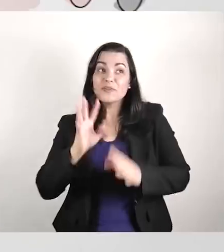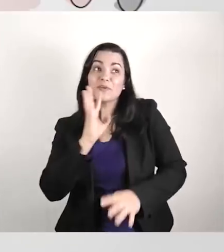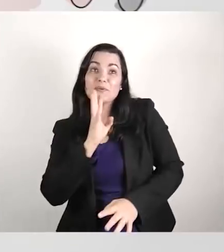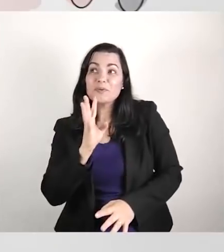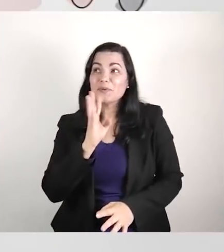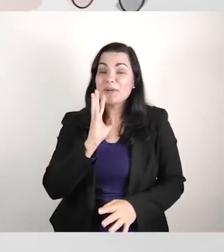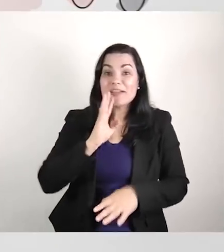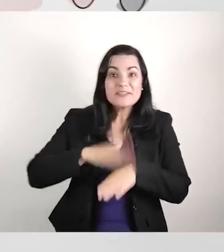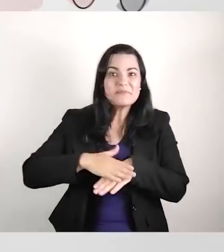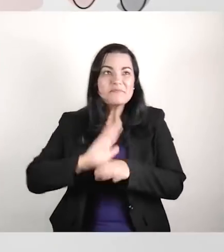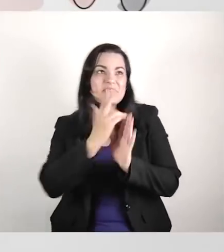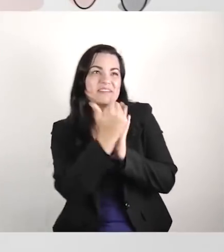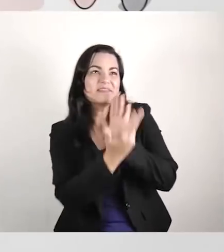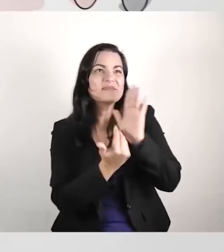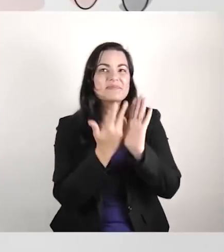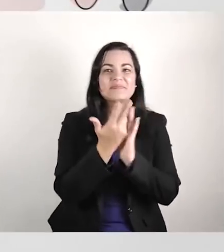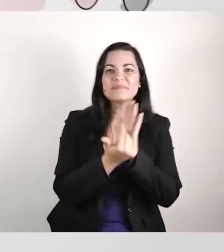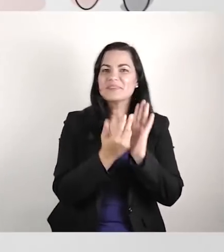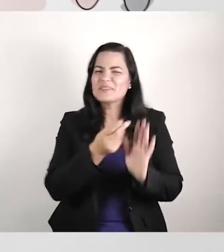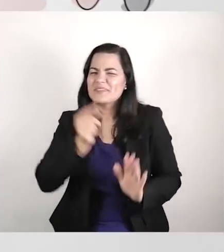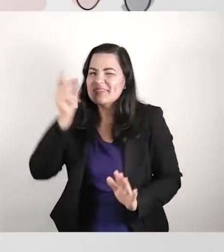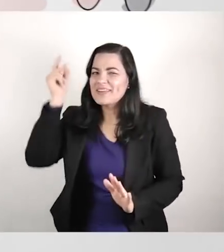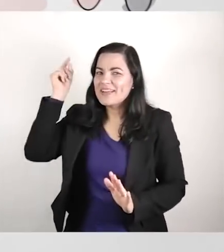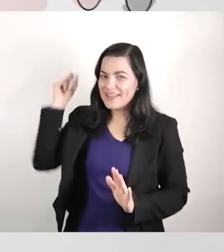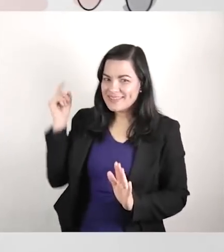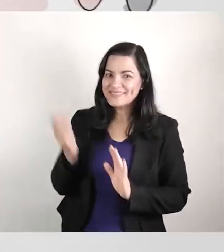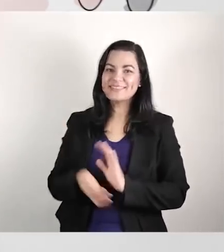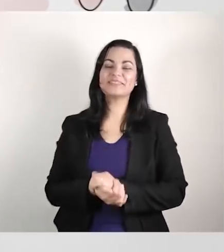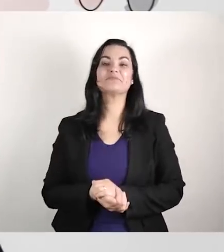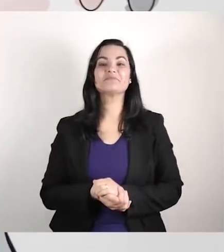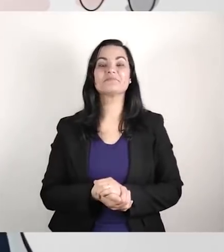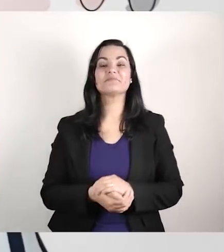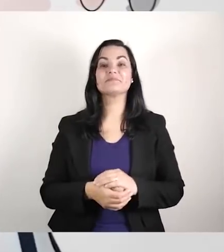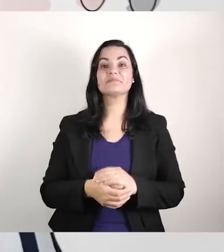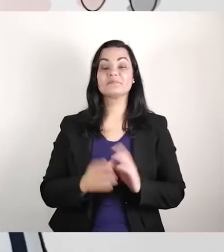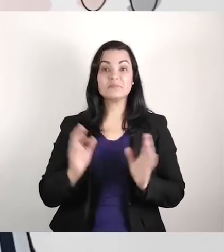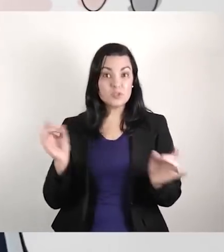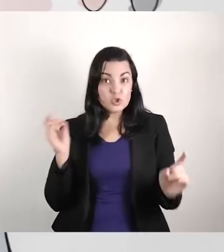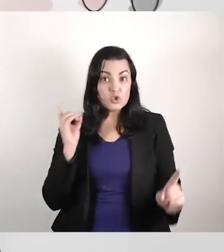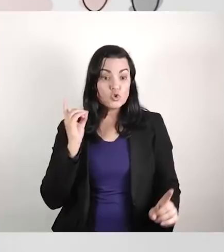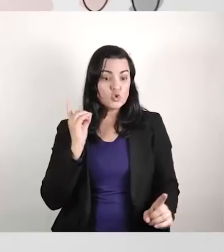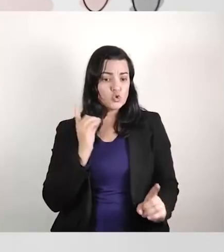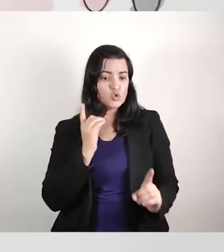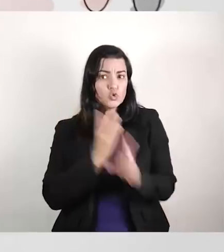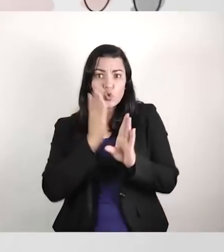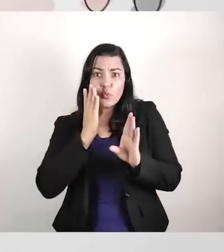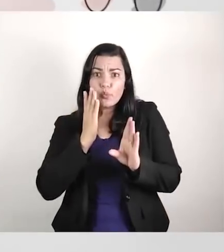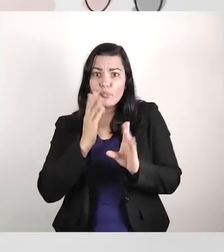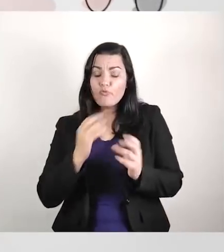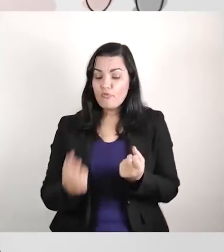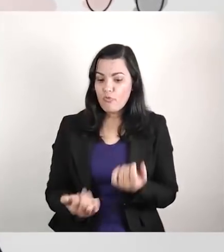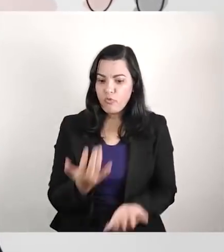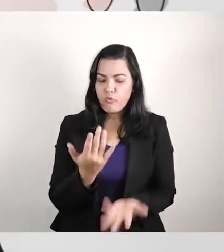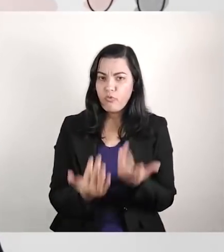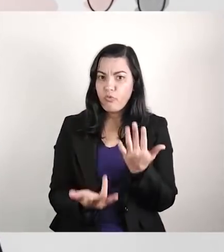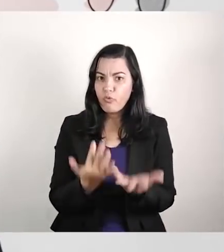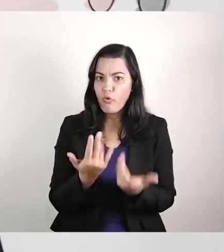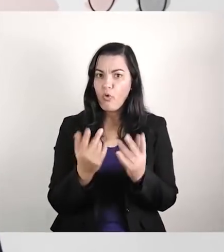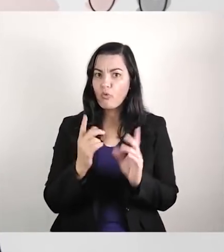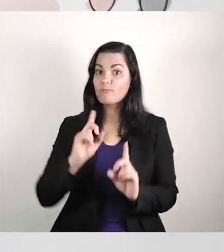um pouquinho mais dessas pinturas rupestres. Depois da descoberta do fogo,